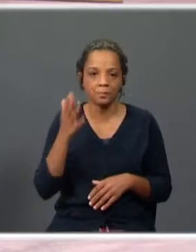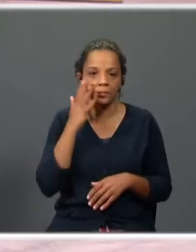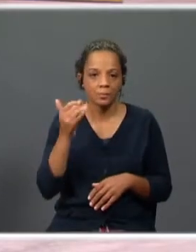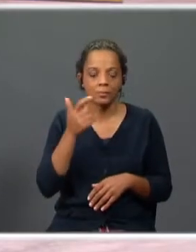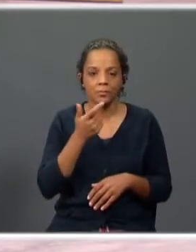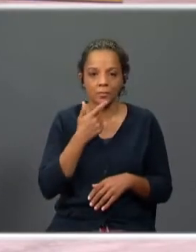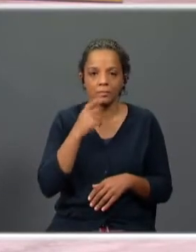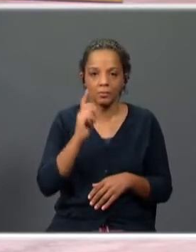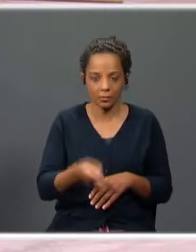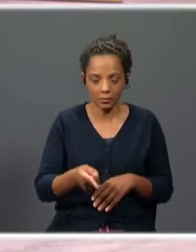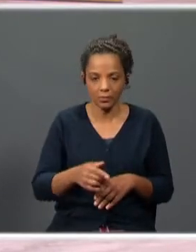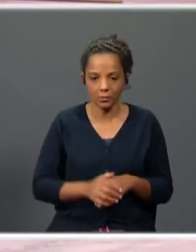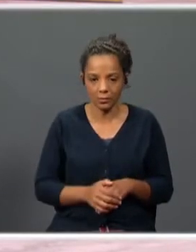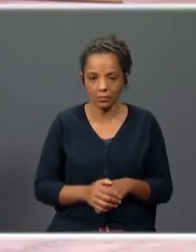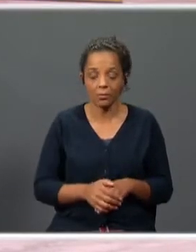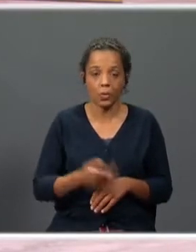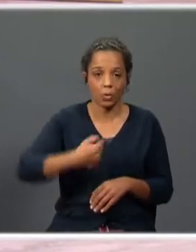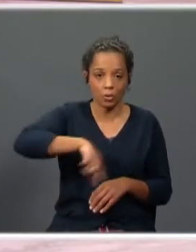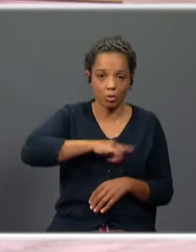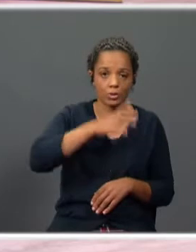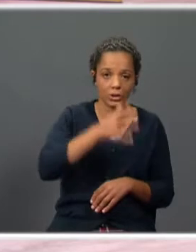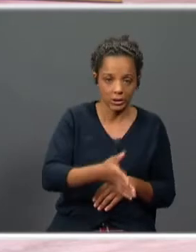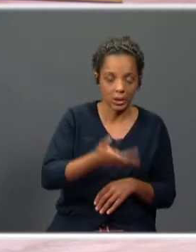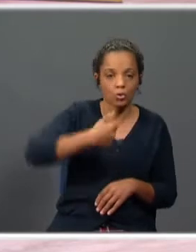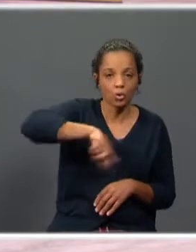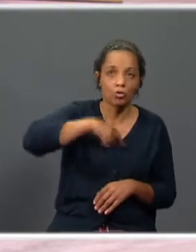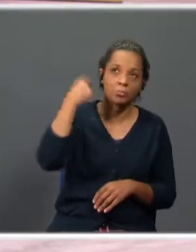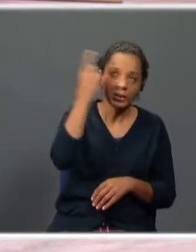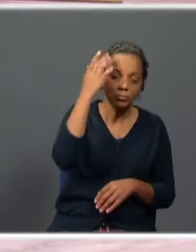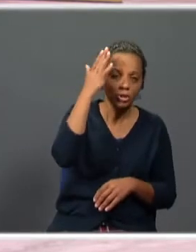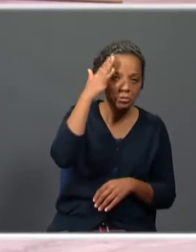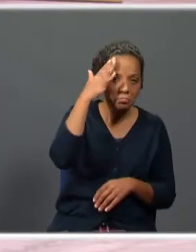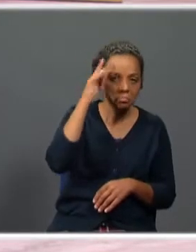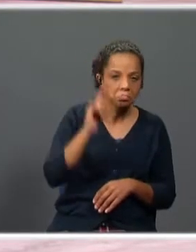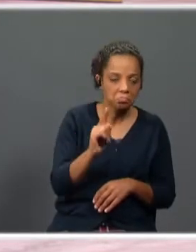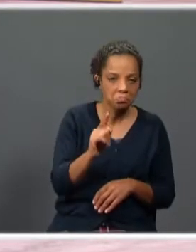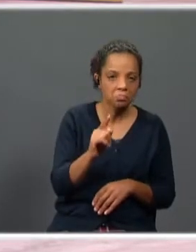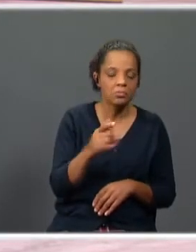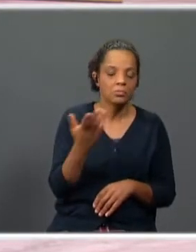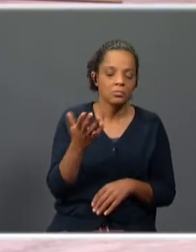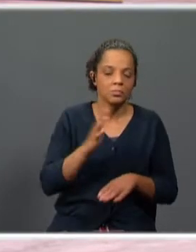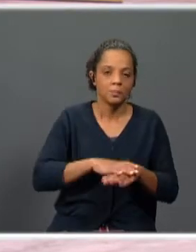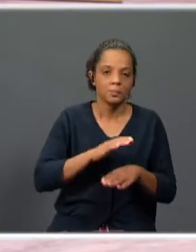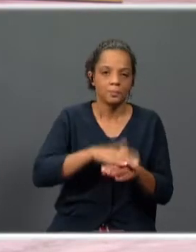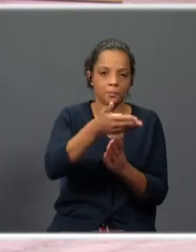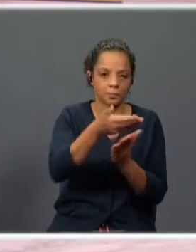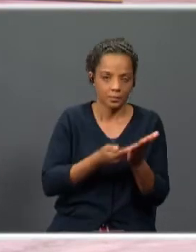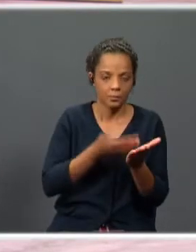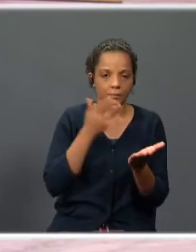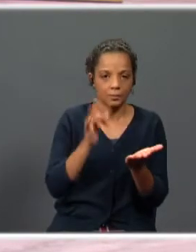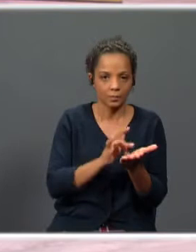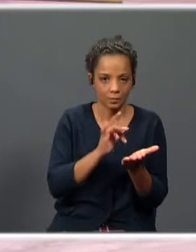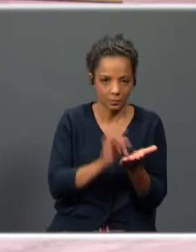perceber se as nossas hipóteses, aquilo que nós pensamos, que tentámos perceber através da capa do